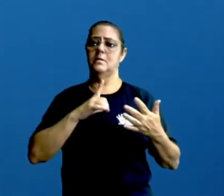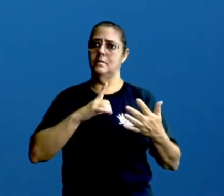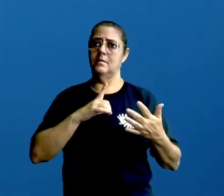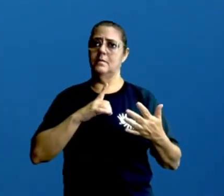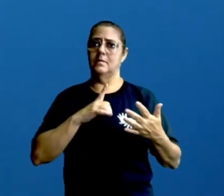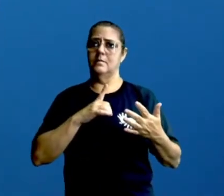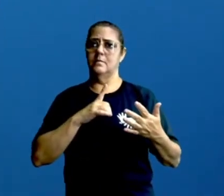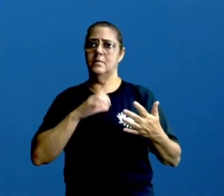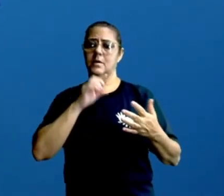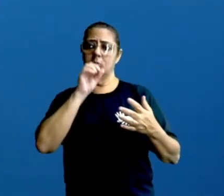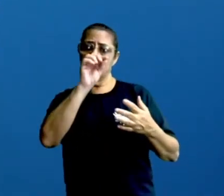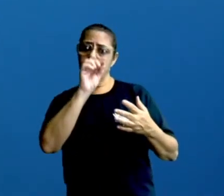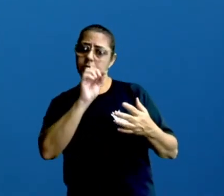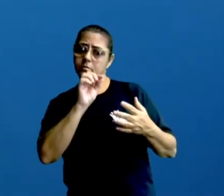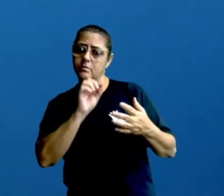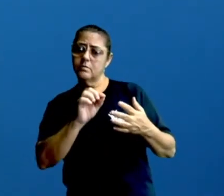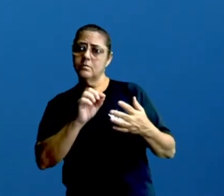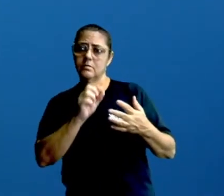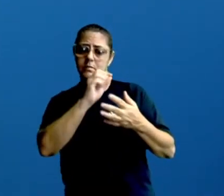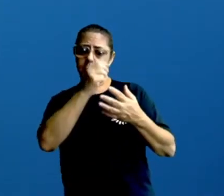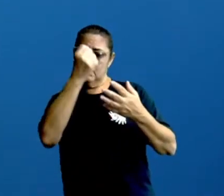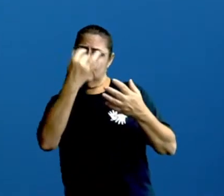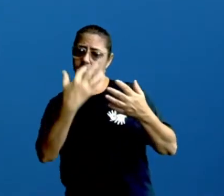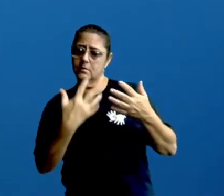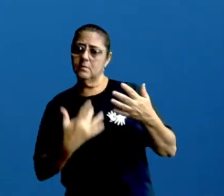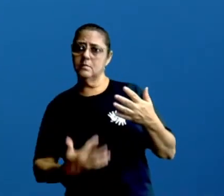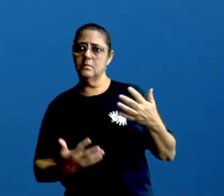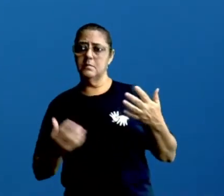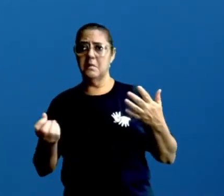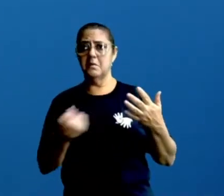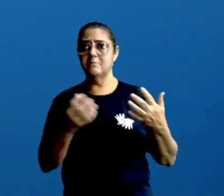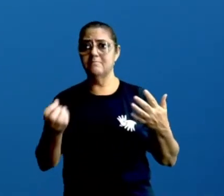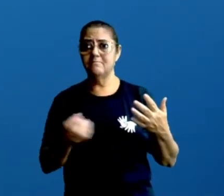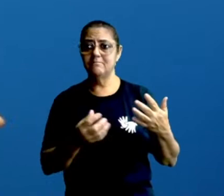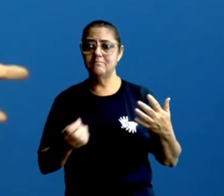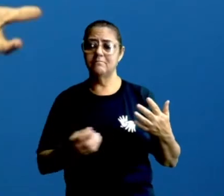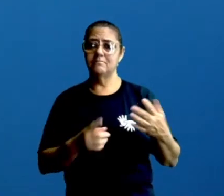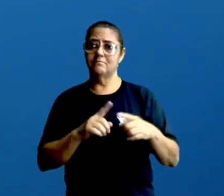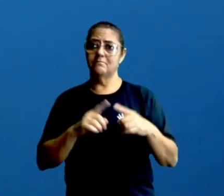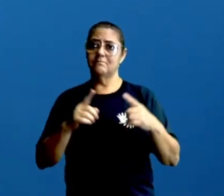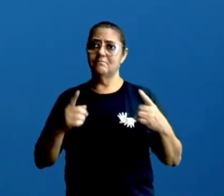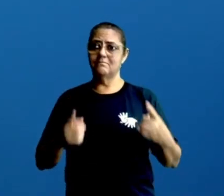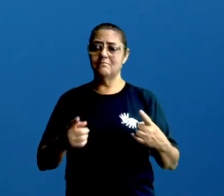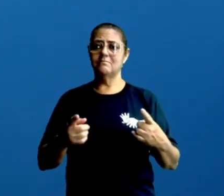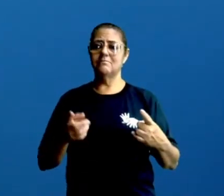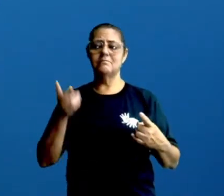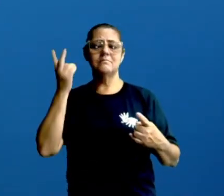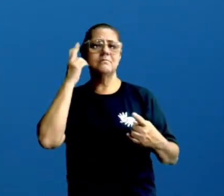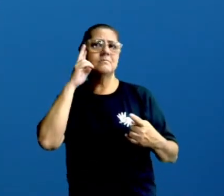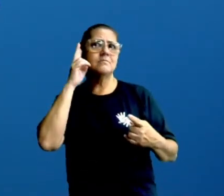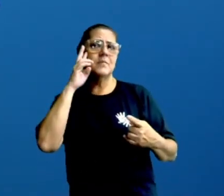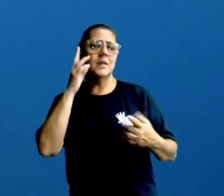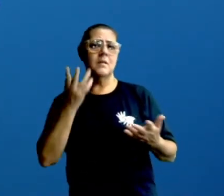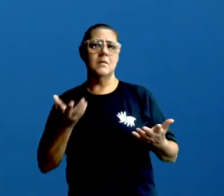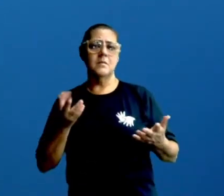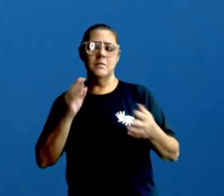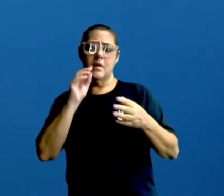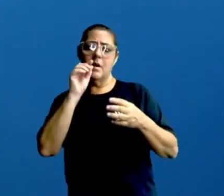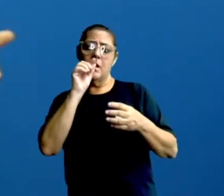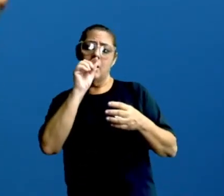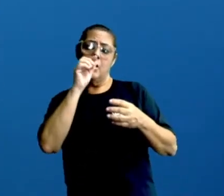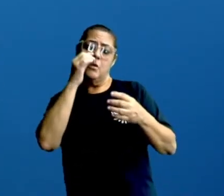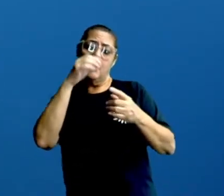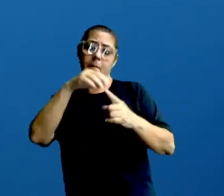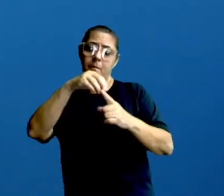poderíamos pontuar, inclusive na atualidade, mas optamos por trazer esses